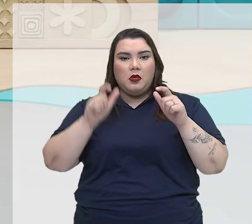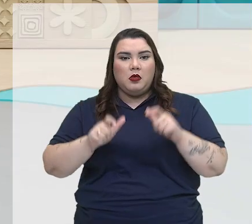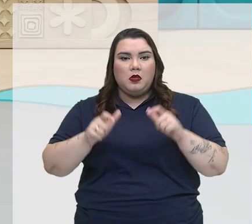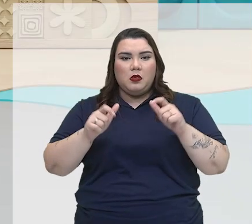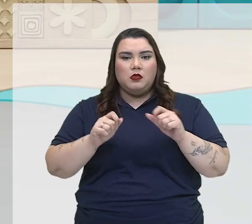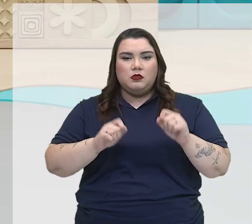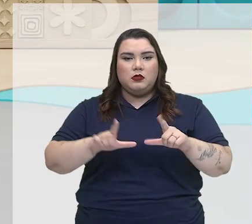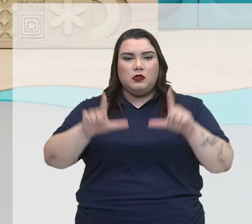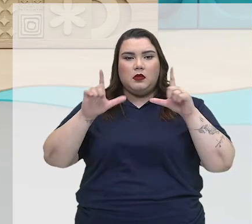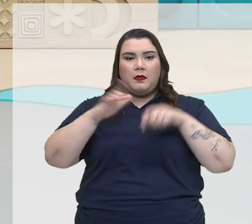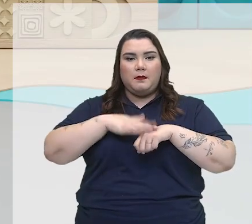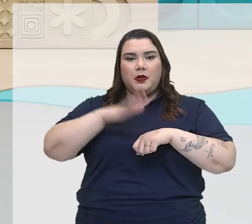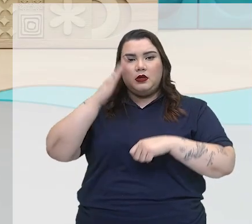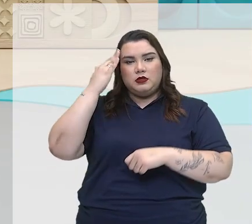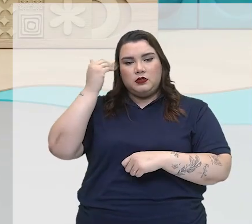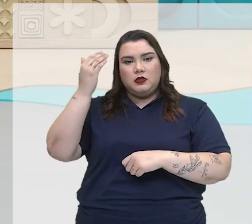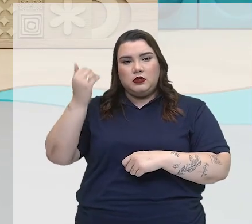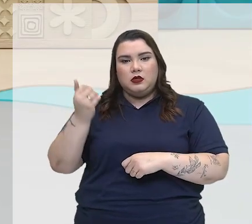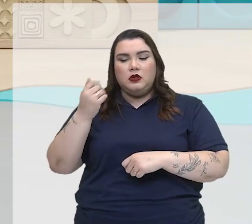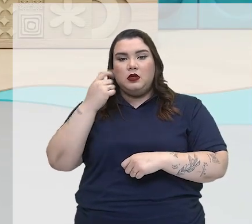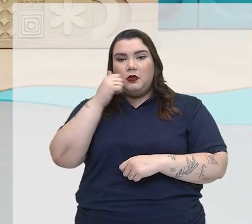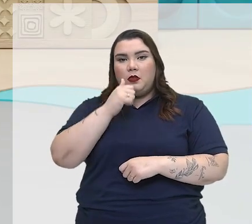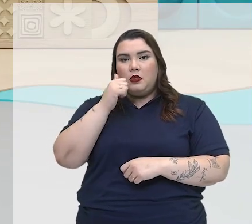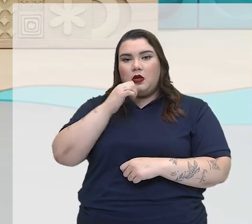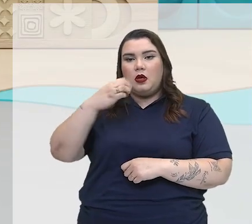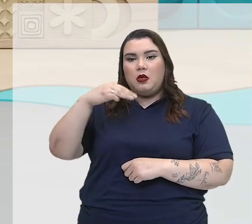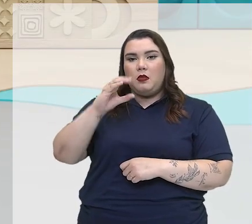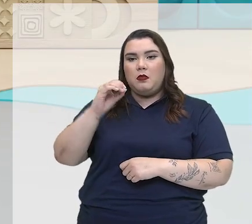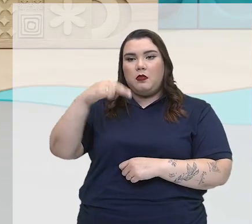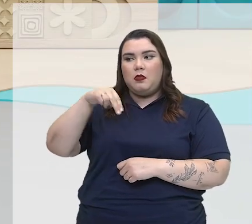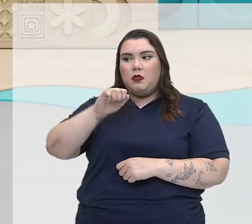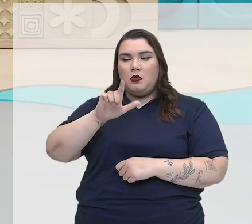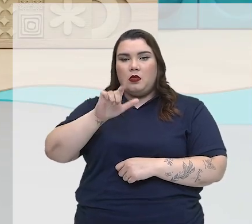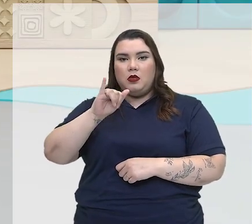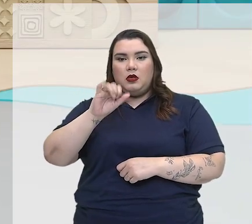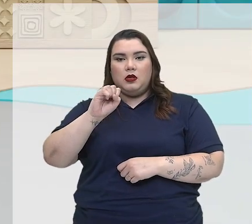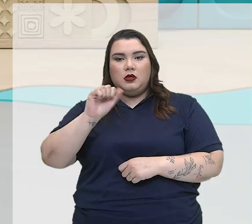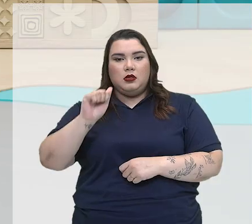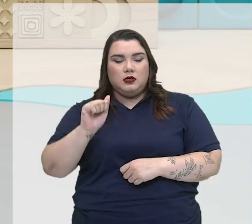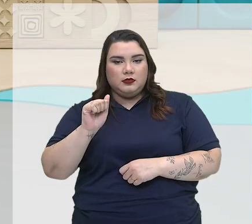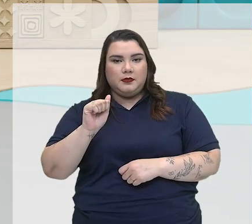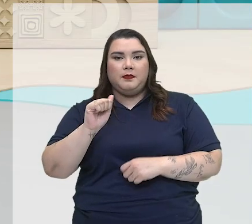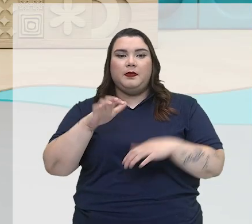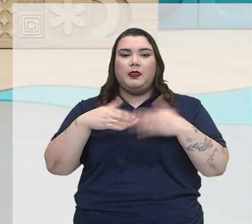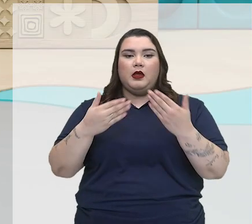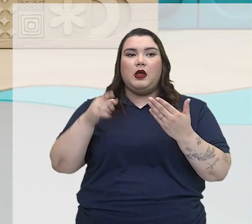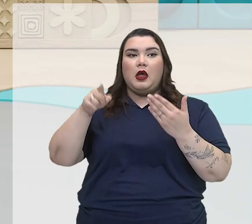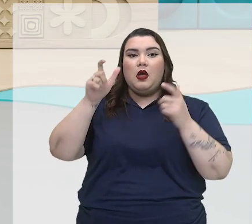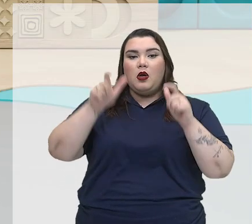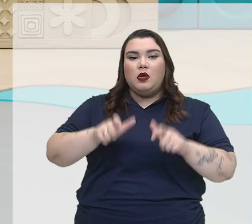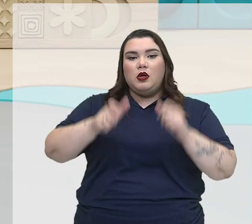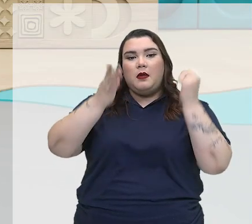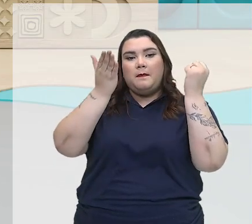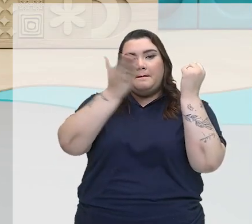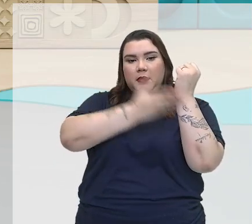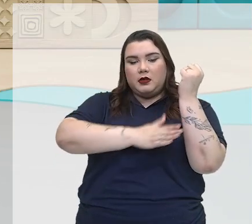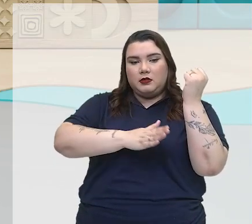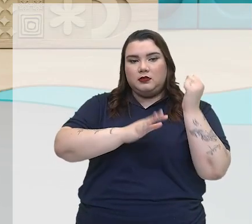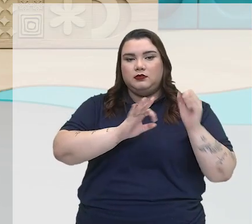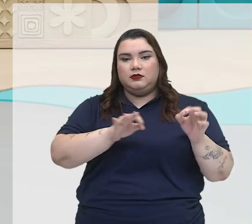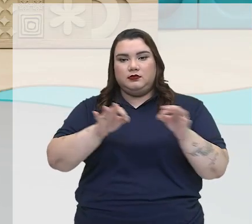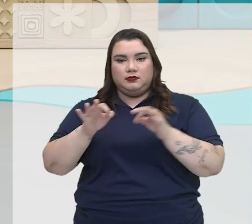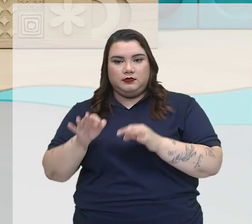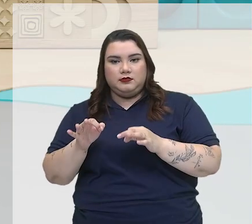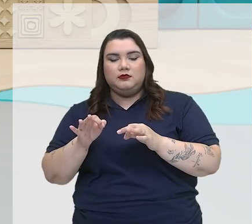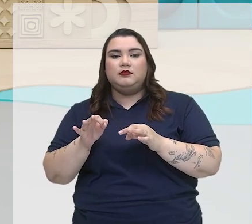quadro mais famoso do mundo aqui, da Mona Lisa, foi pintado? Ele foi pintado em madeira, ele não foi pintado em tela